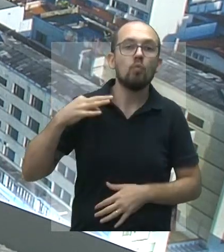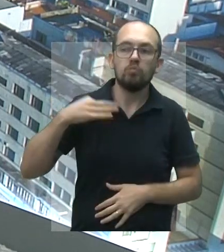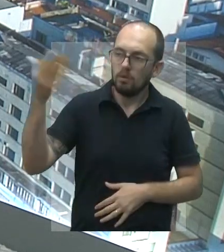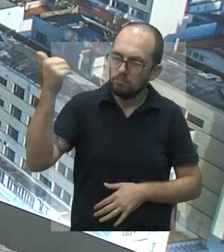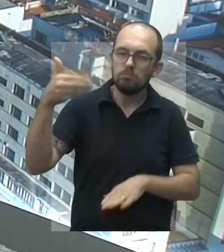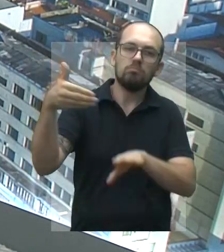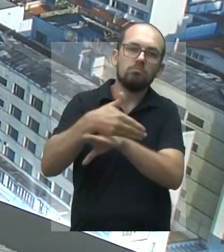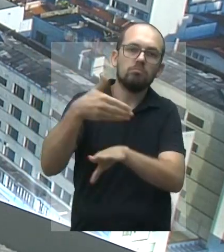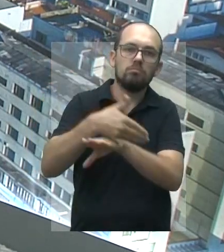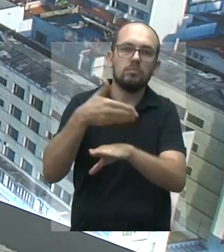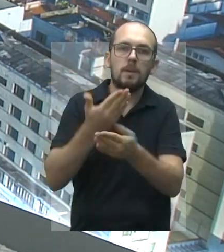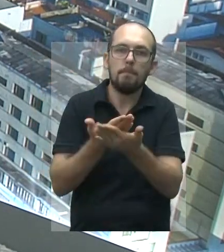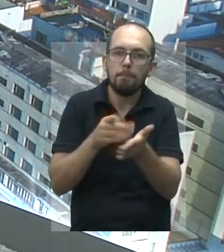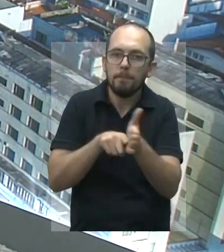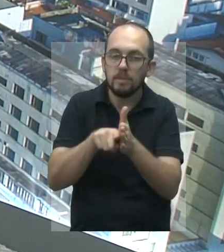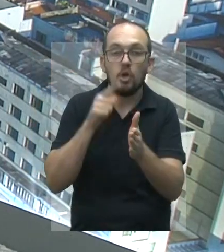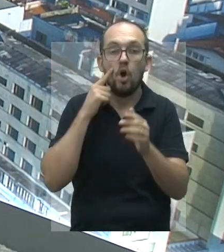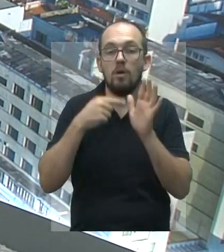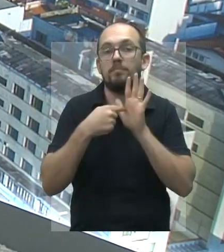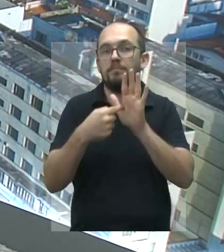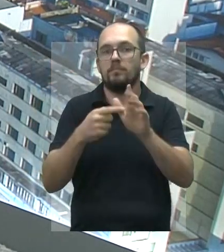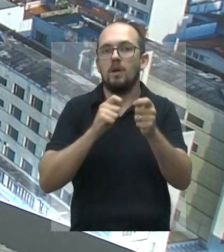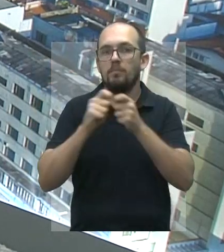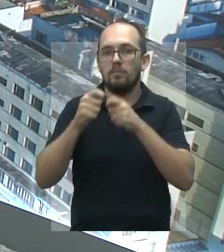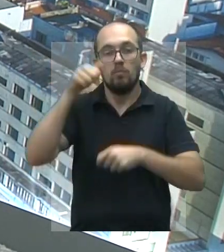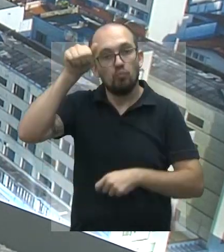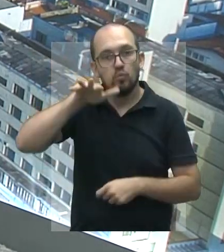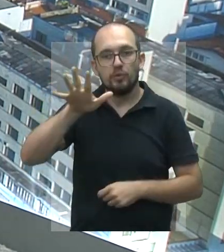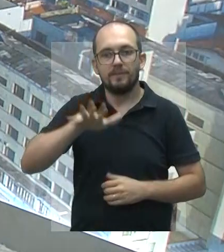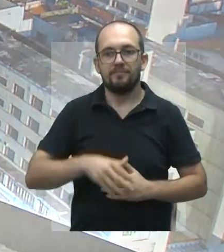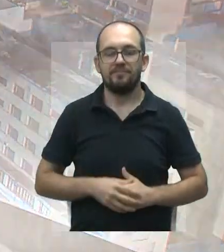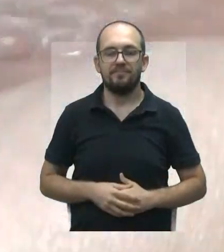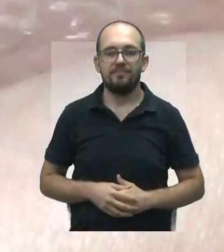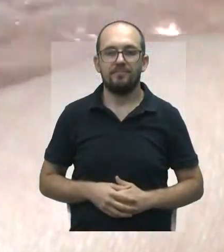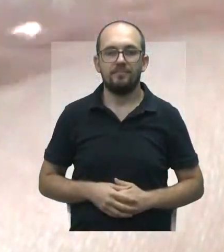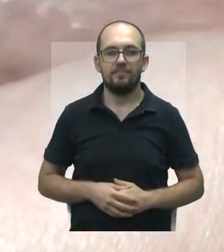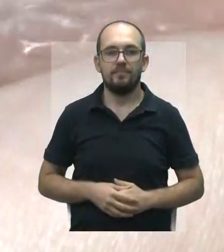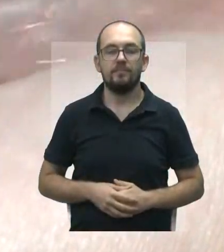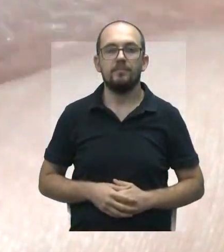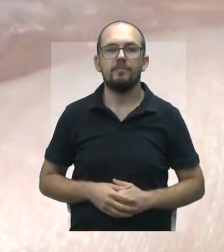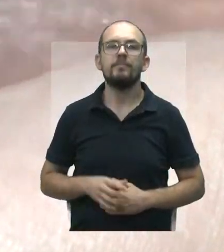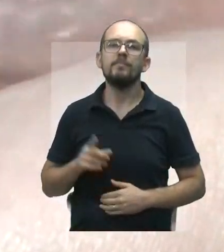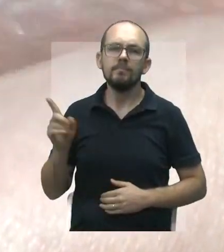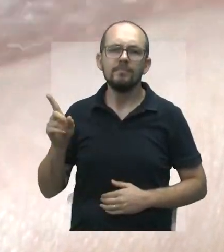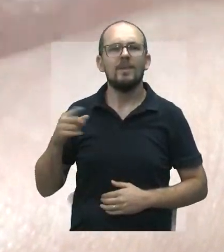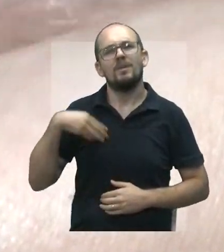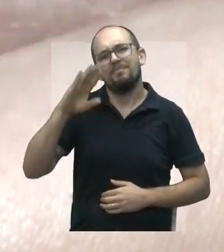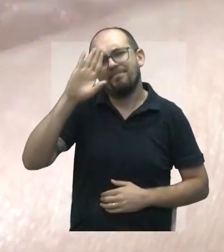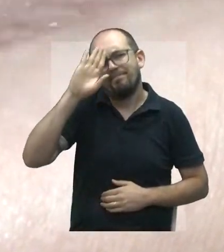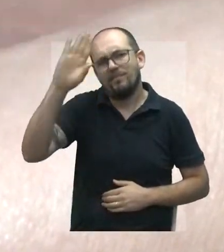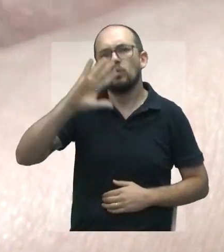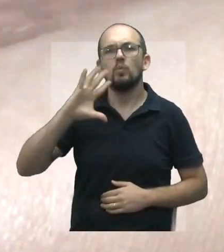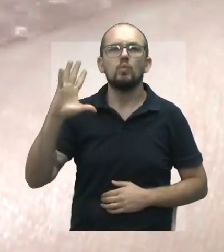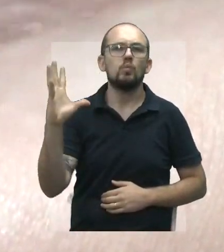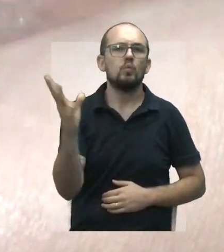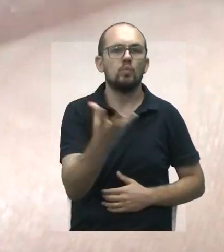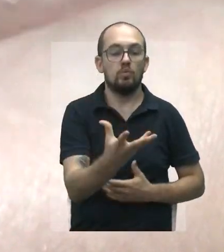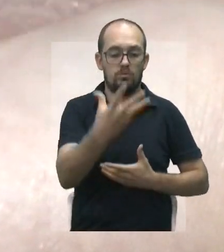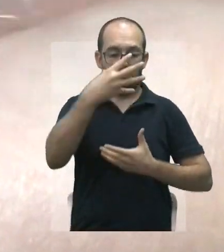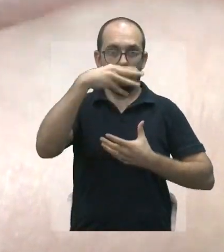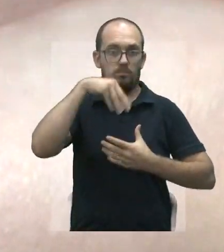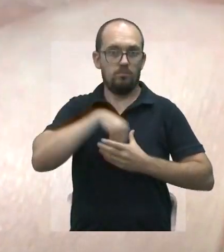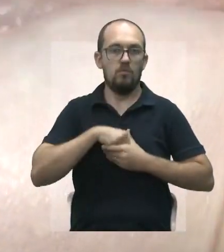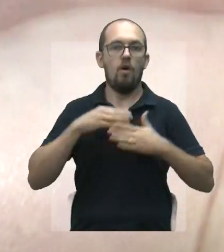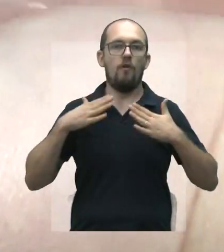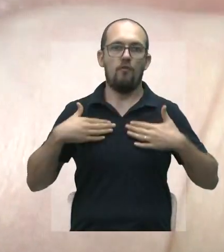participar deste estudo. Confira na matéria da Bruna Mano. Ela é um dos principais componentes do corpo